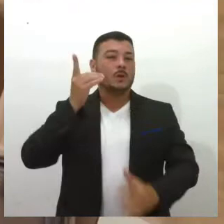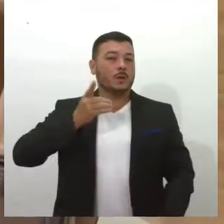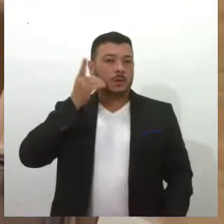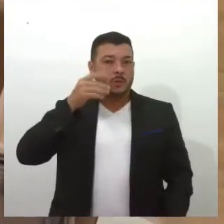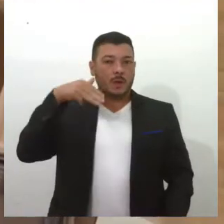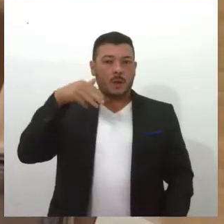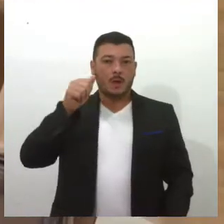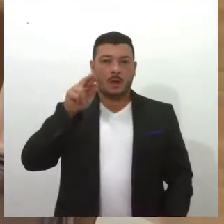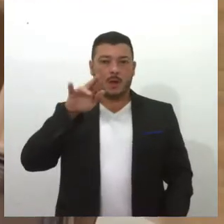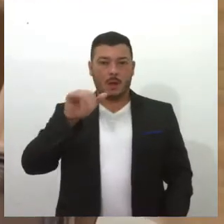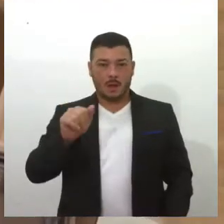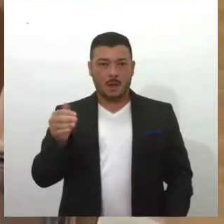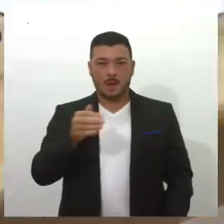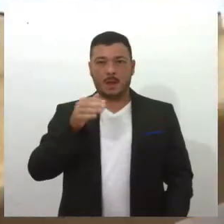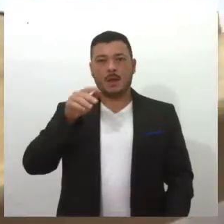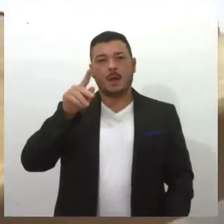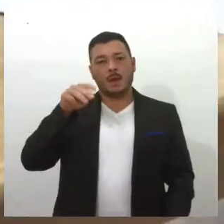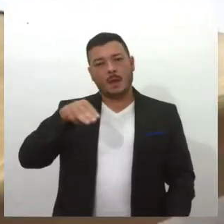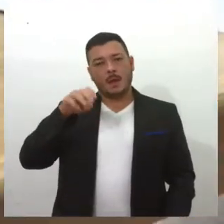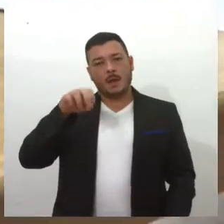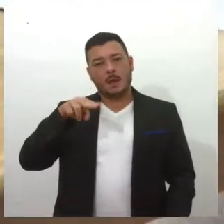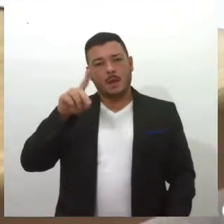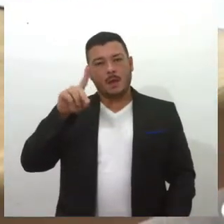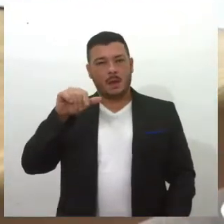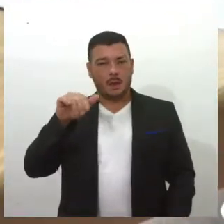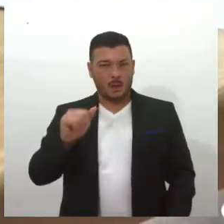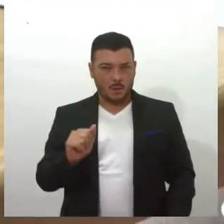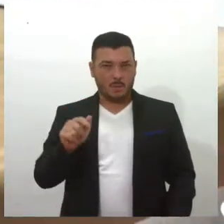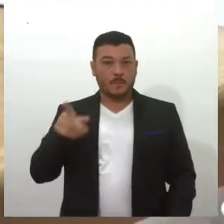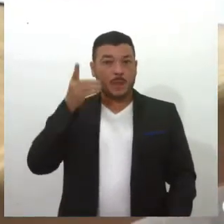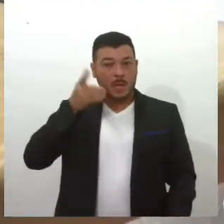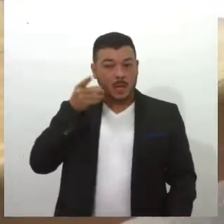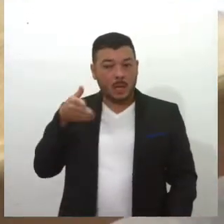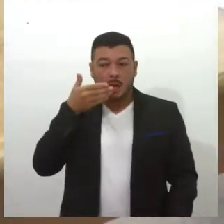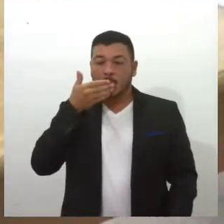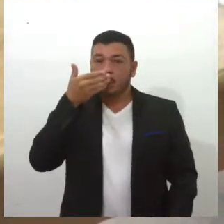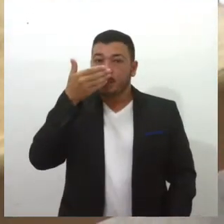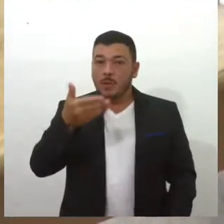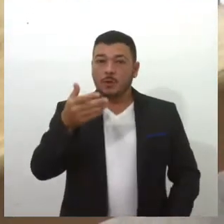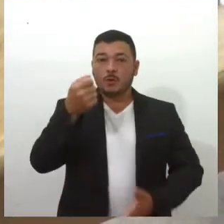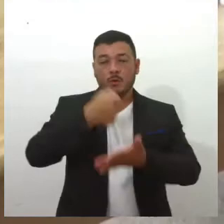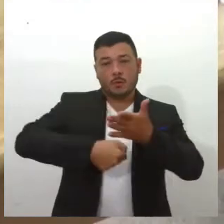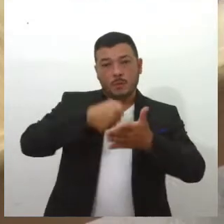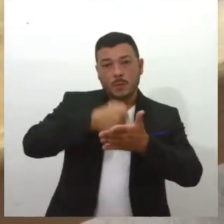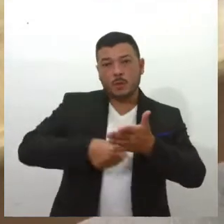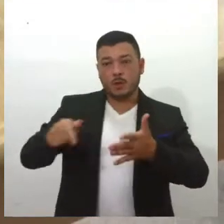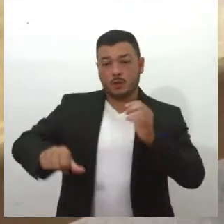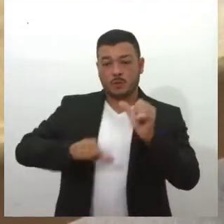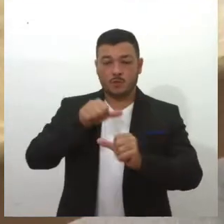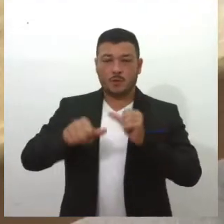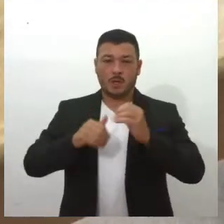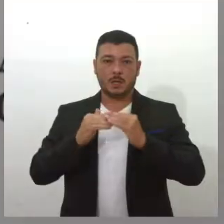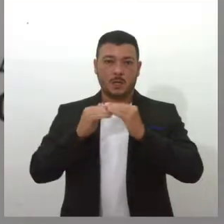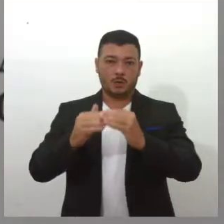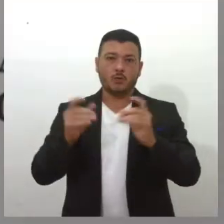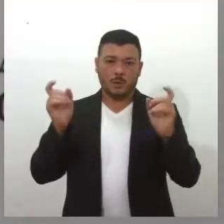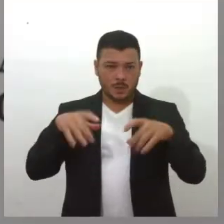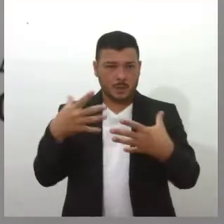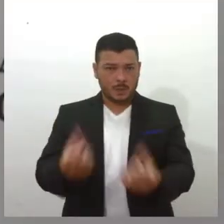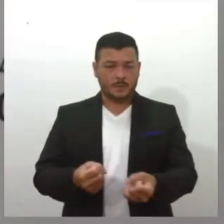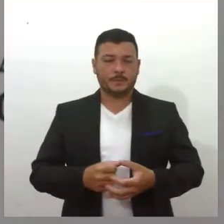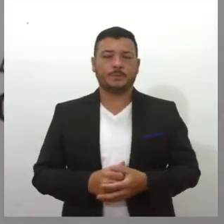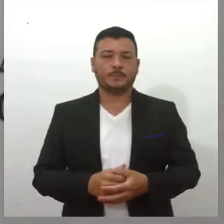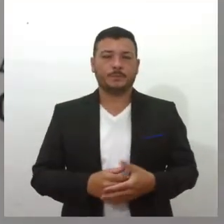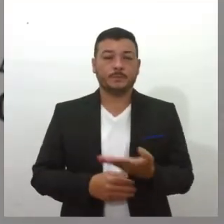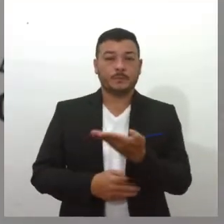Maria Mendonça, do PSDB. A parlamentar apelou para que as reivindicações de melhorias sejam atendidas. Os